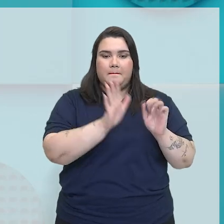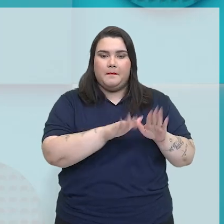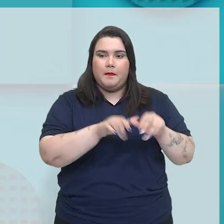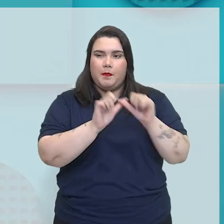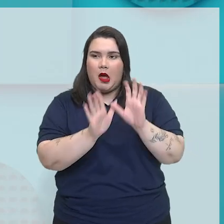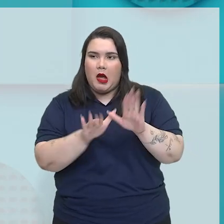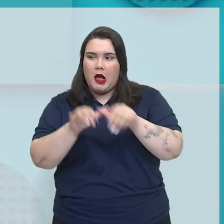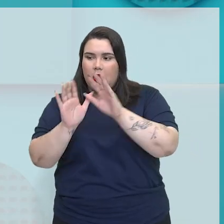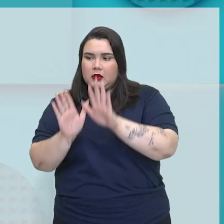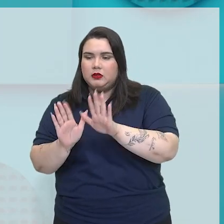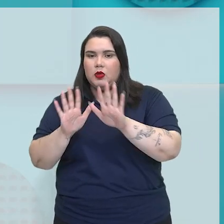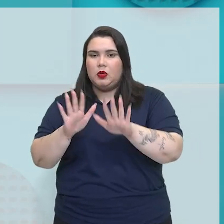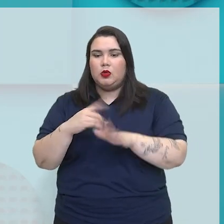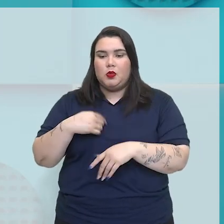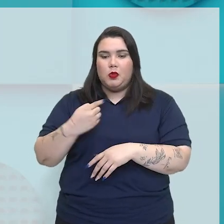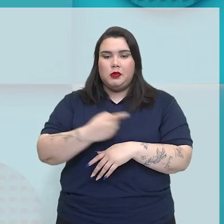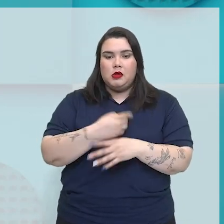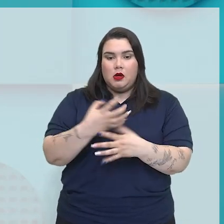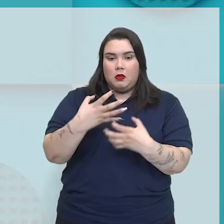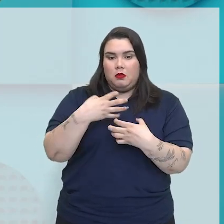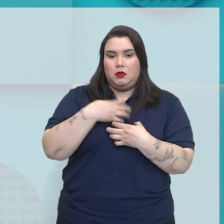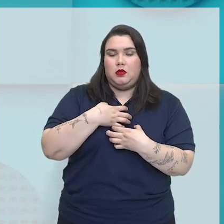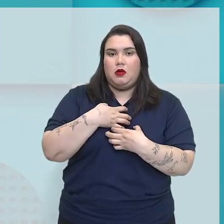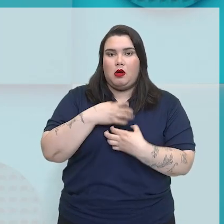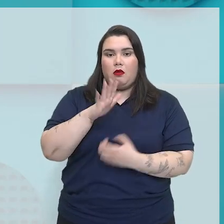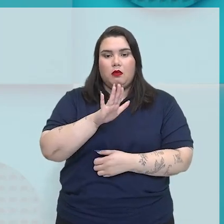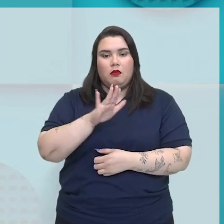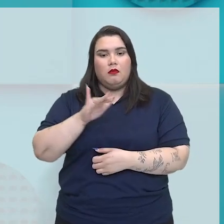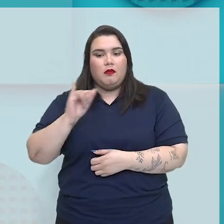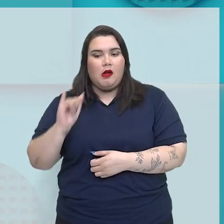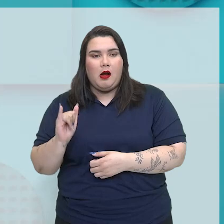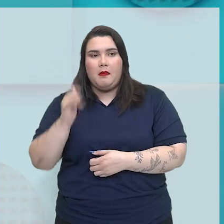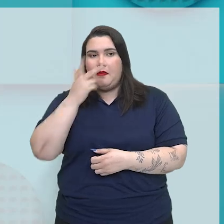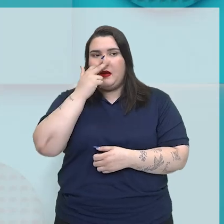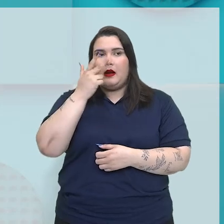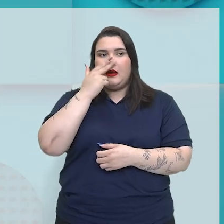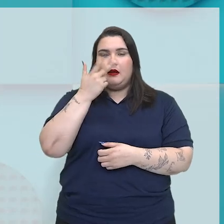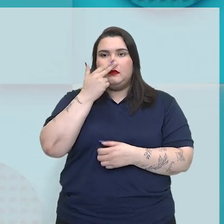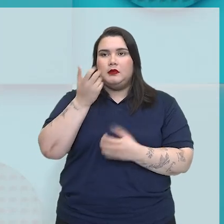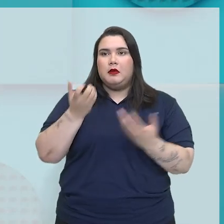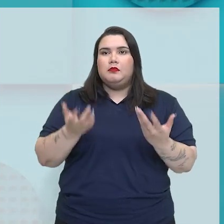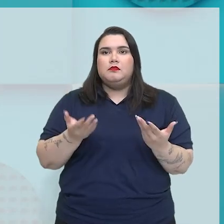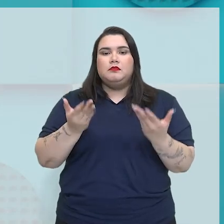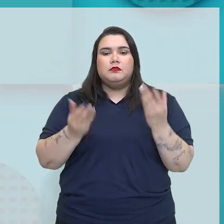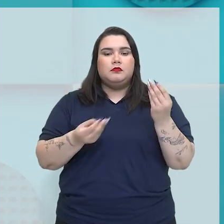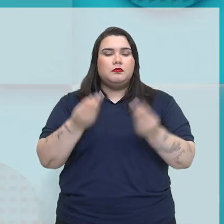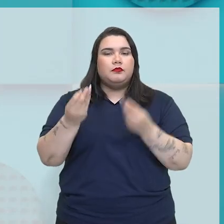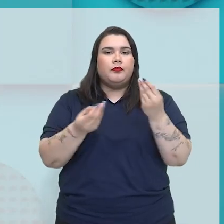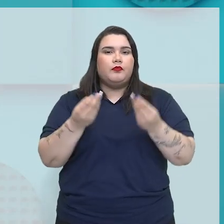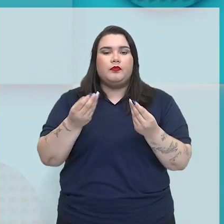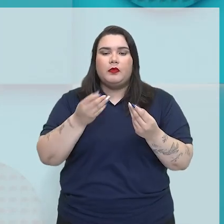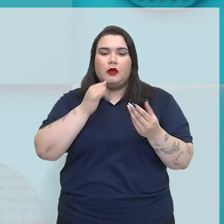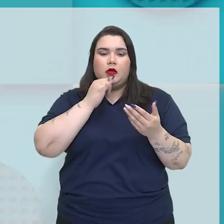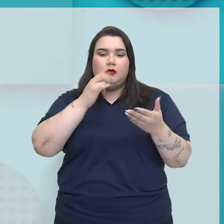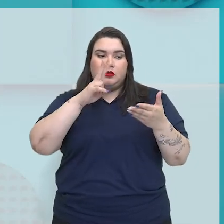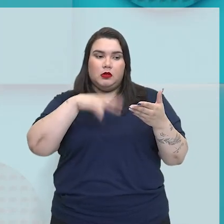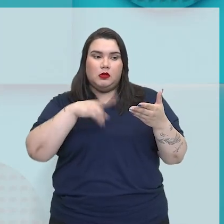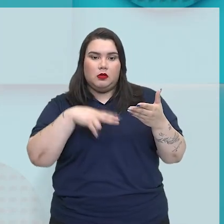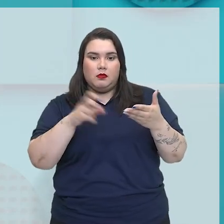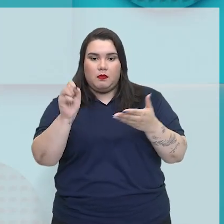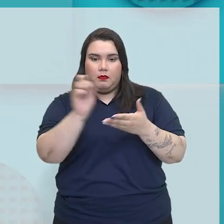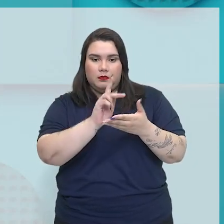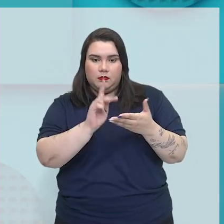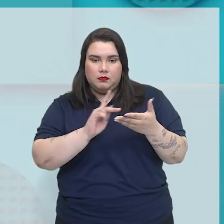nossa emoção, ela vai viajar. Tanto é que quando nós lemos um poema